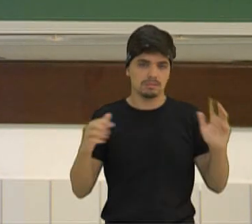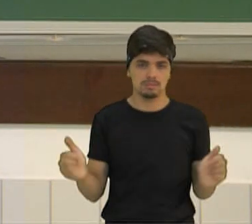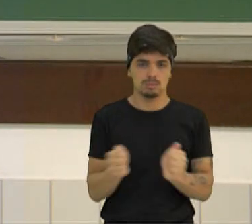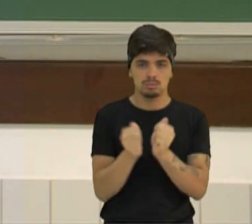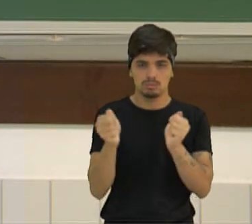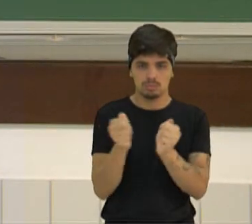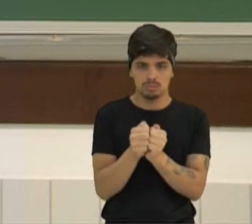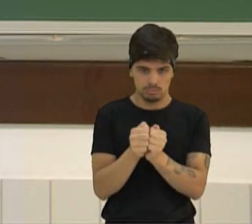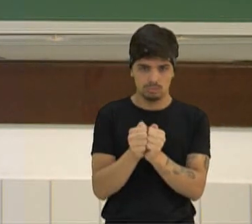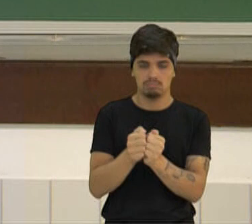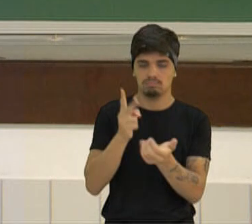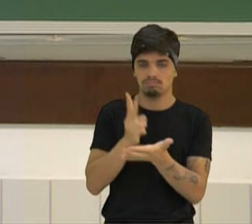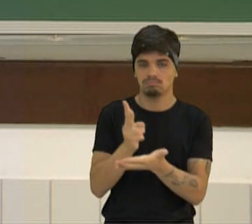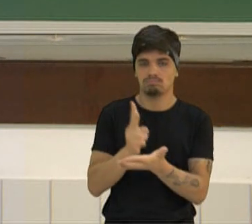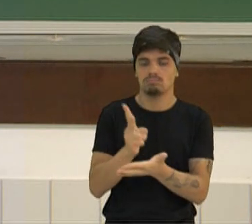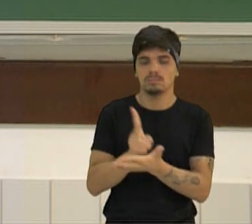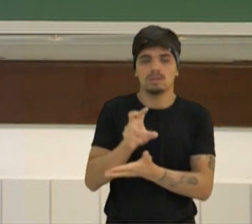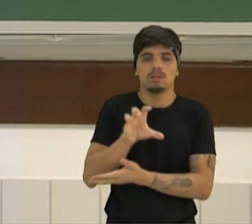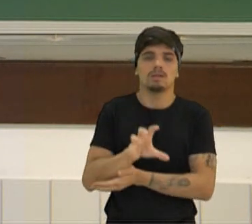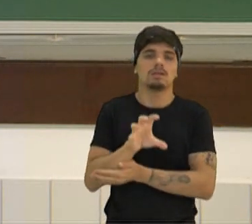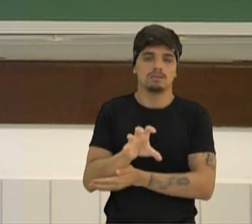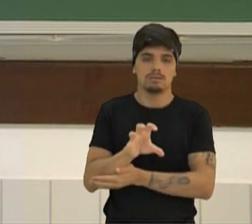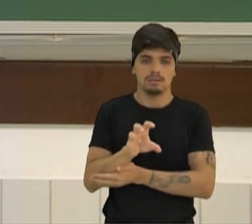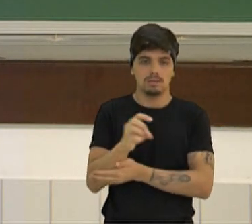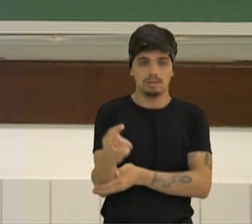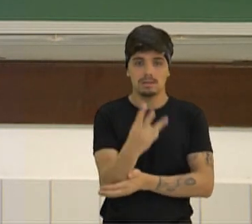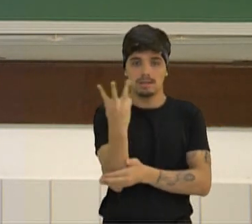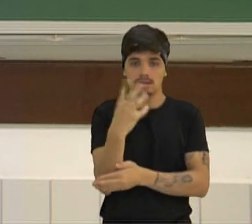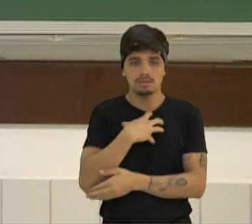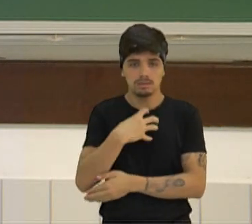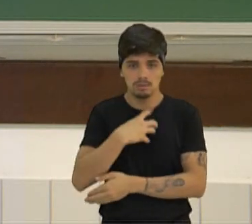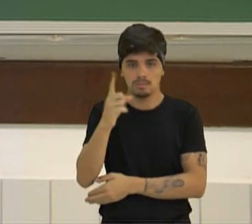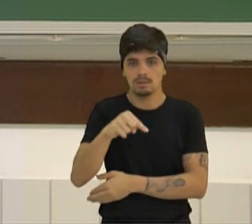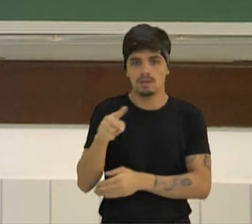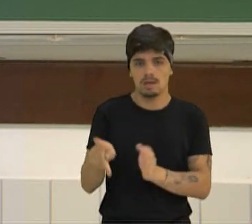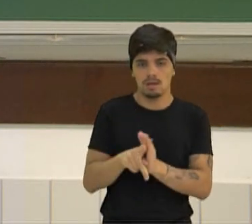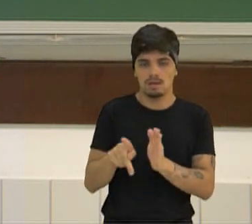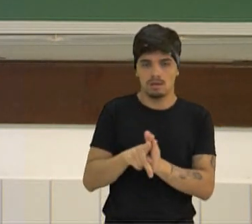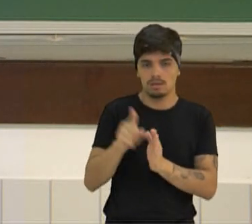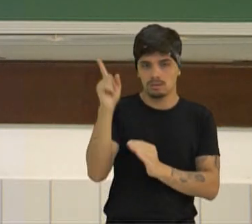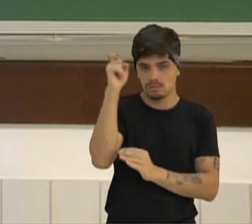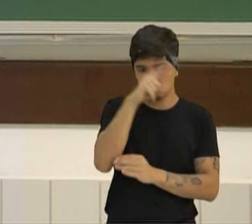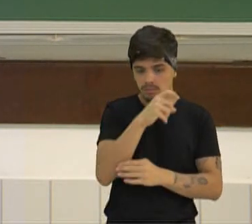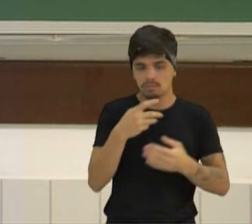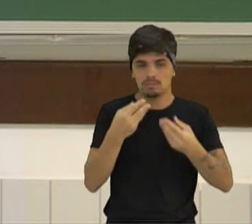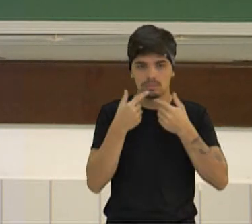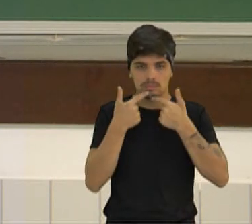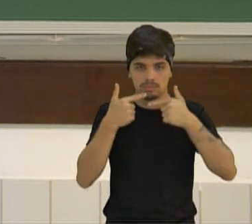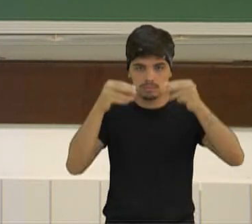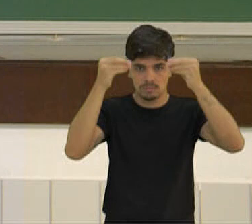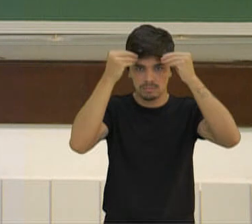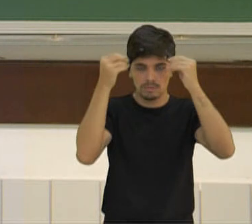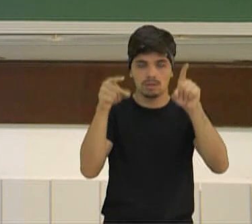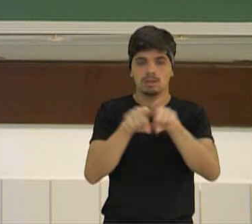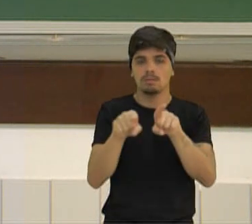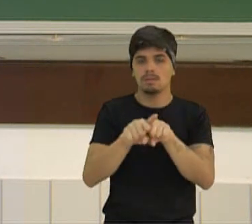estão juntas ali com aqueles aqueles três sintomas que a inabilidade de linguagem